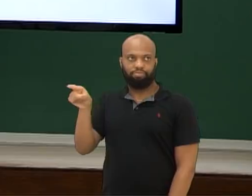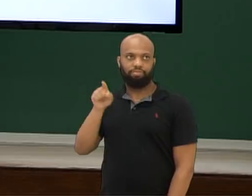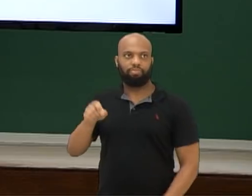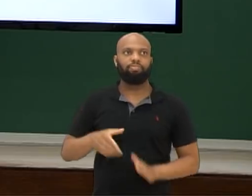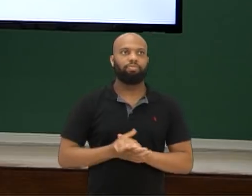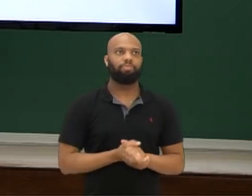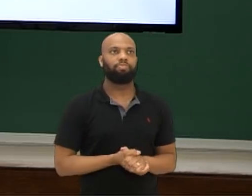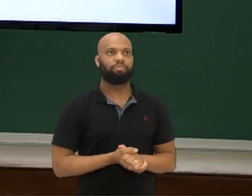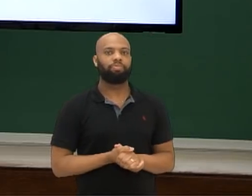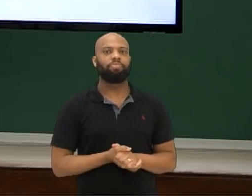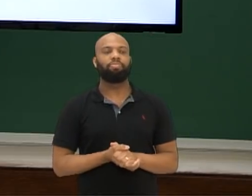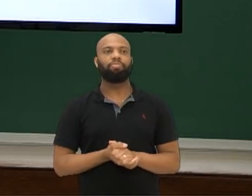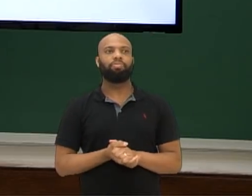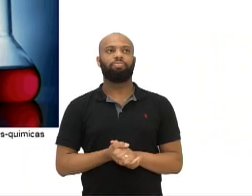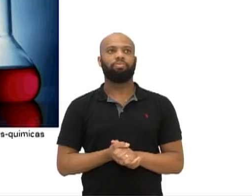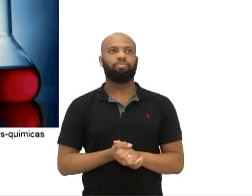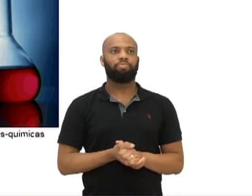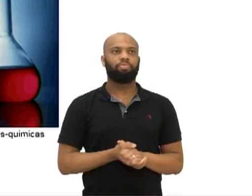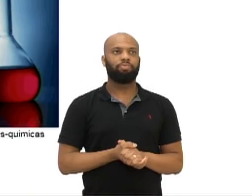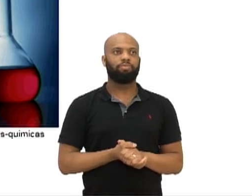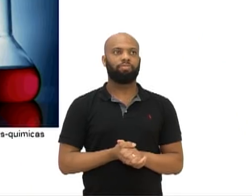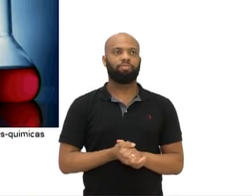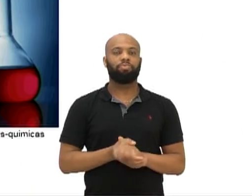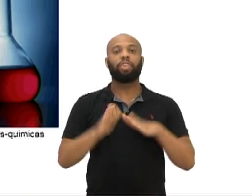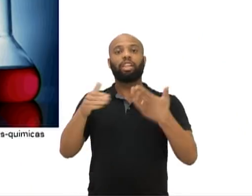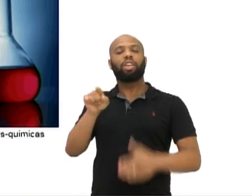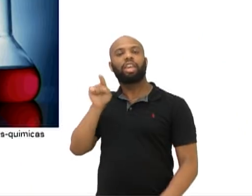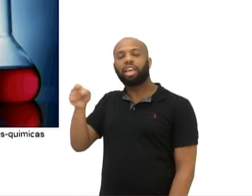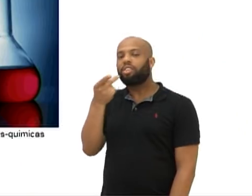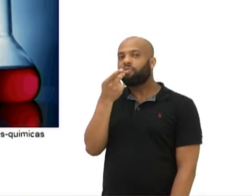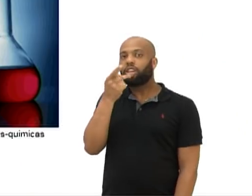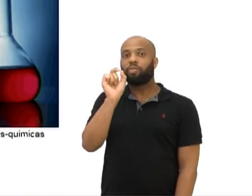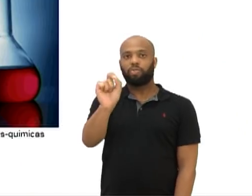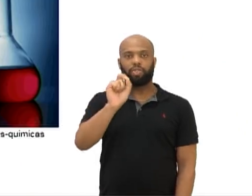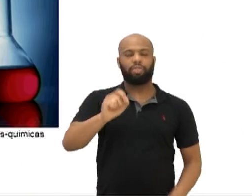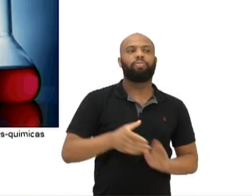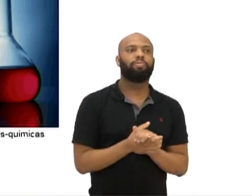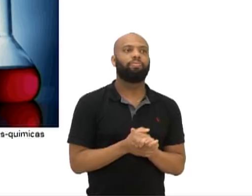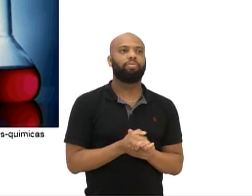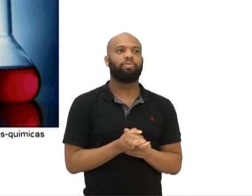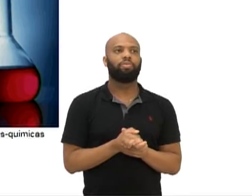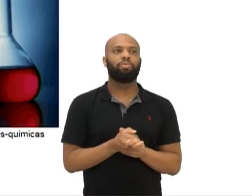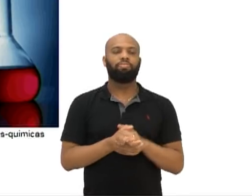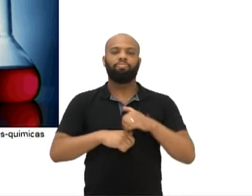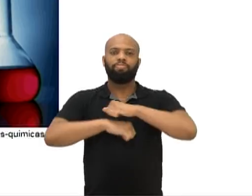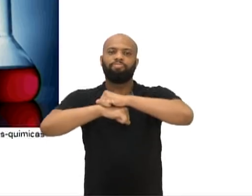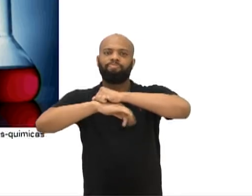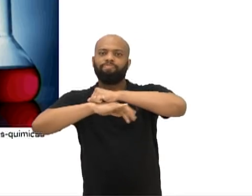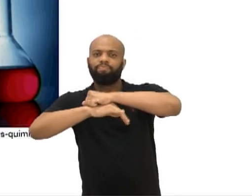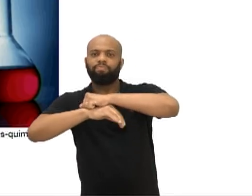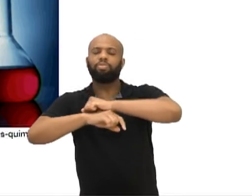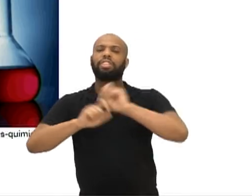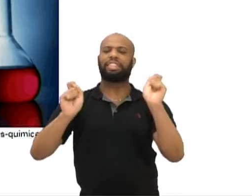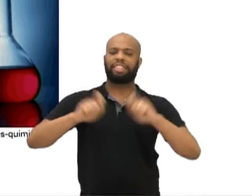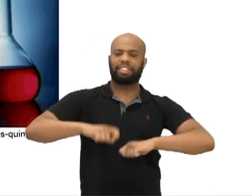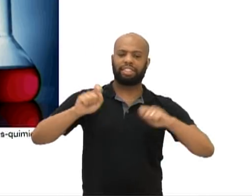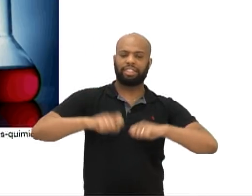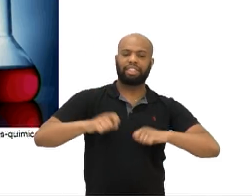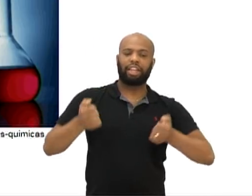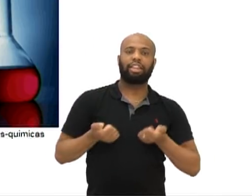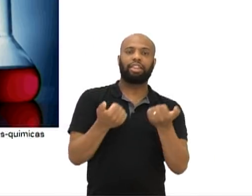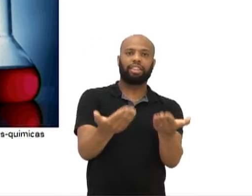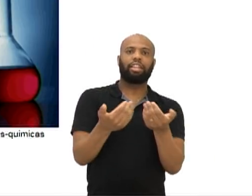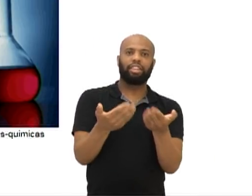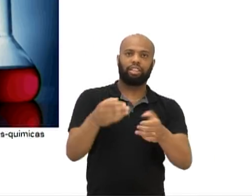mesmo, Bacana. Galera, eles diziam que o ácido é uma substância capaz de doar